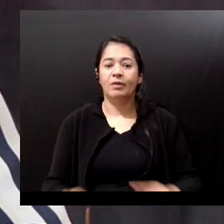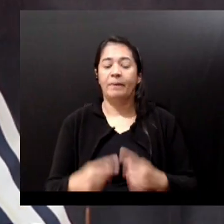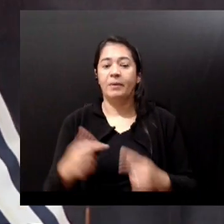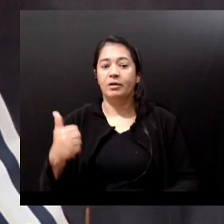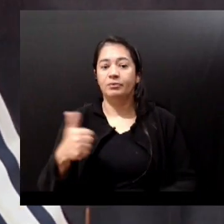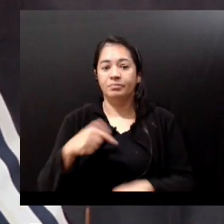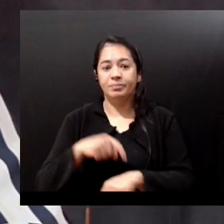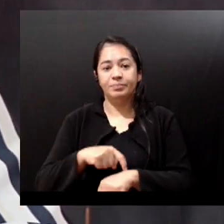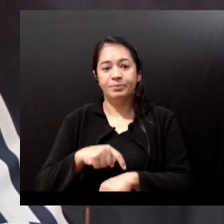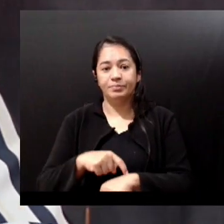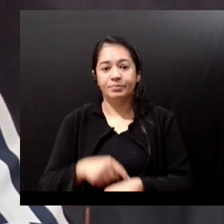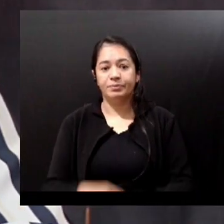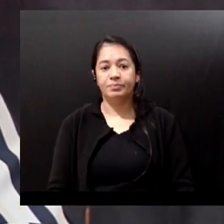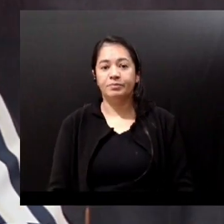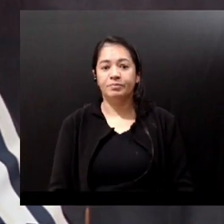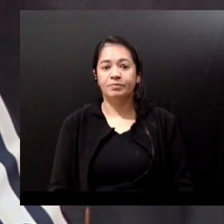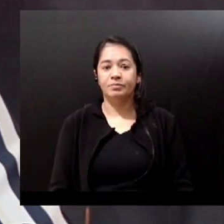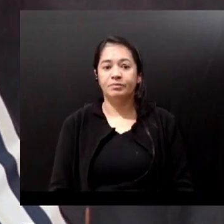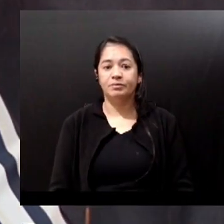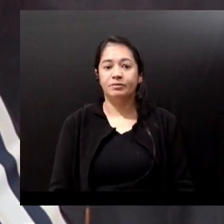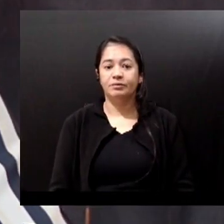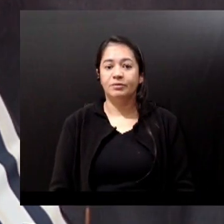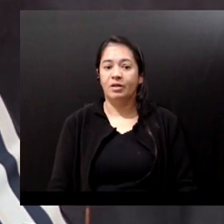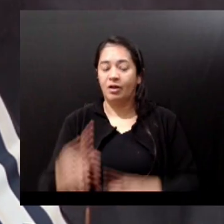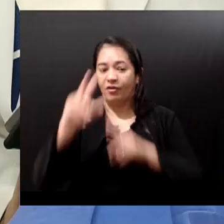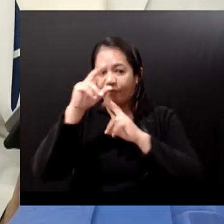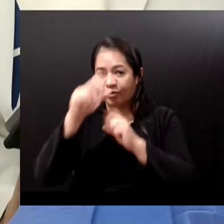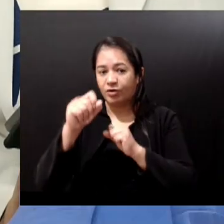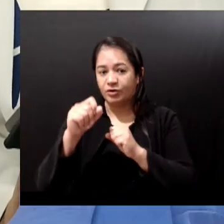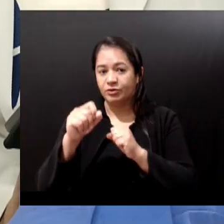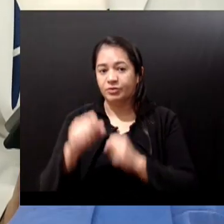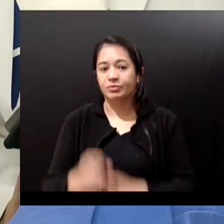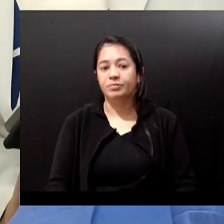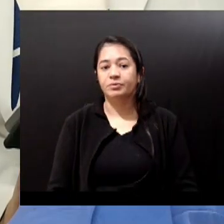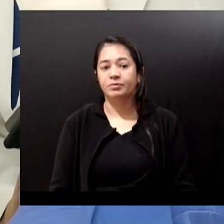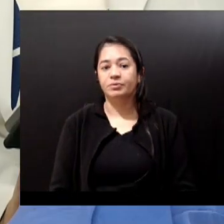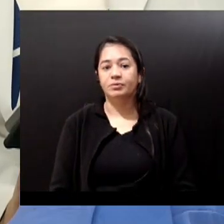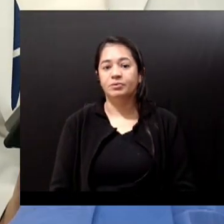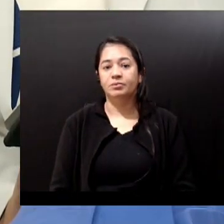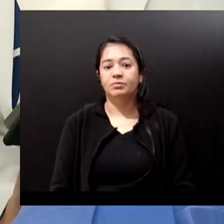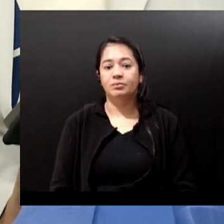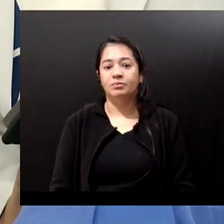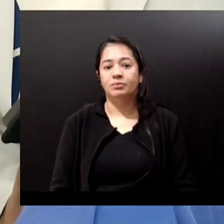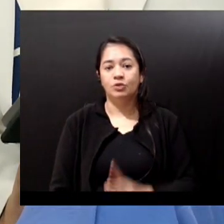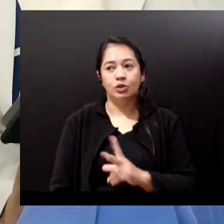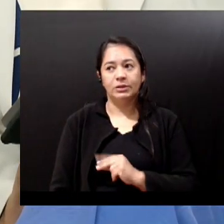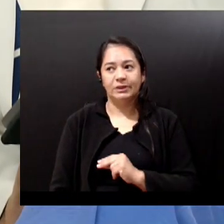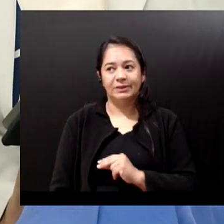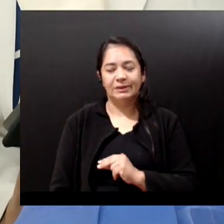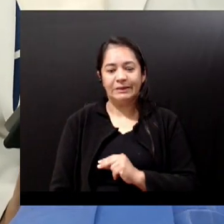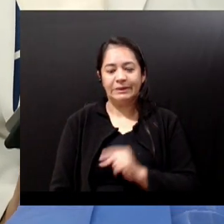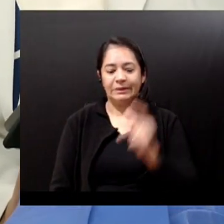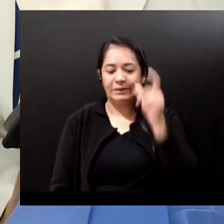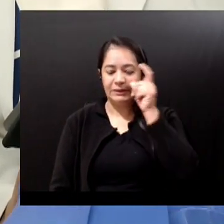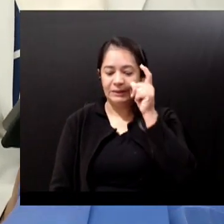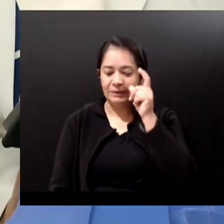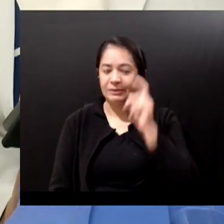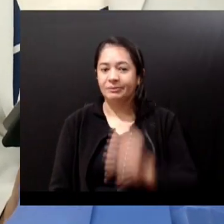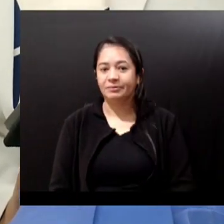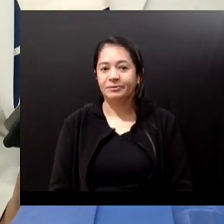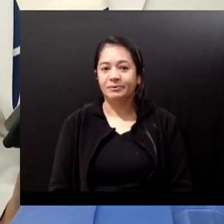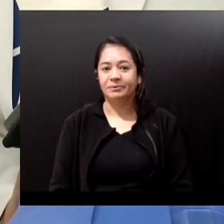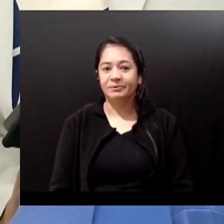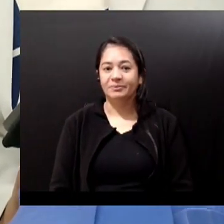né, a imagem que fica é muito forte, ela é bem impactante, né, Uhum. visualmente. Nossa, Hum. interessantíssimo esses 2 profissionais nessa